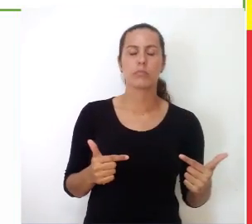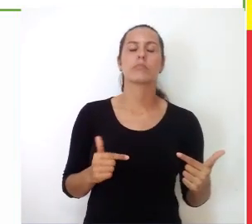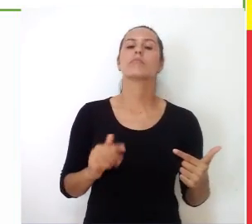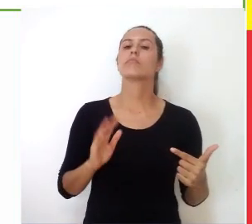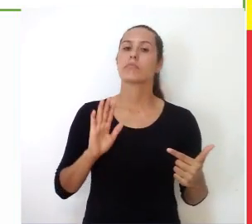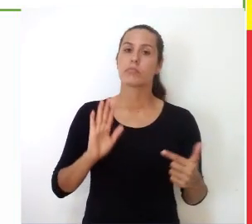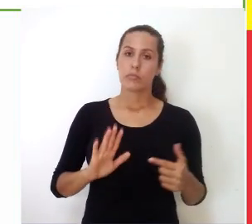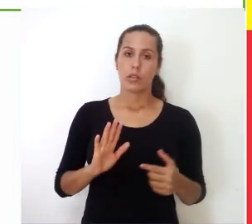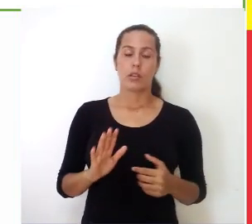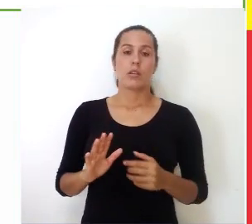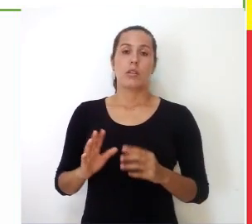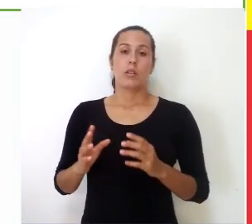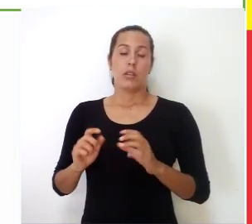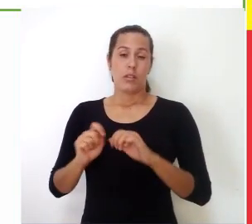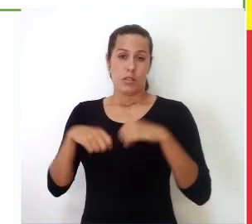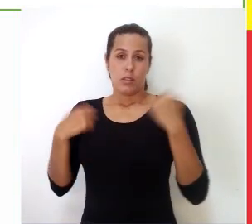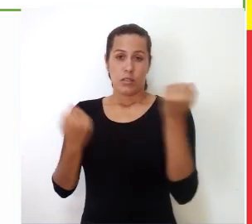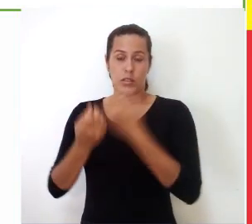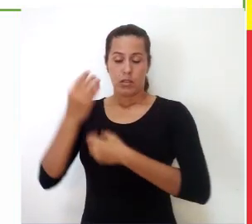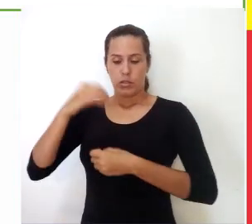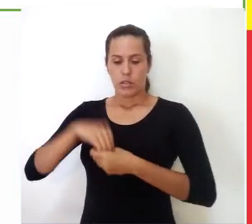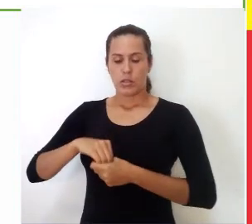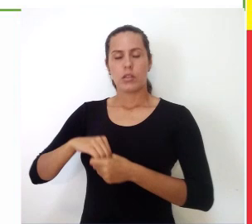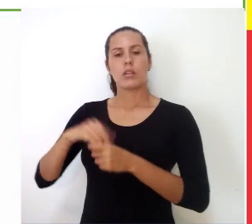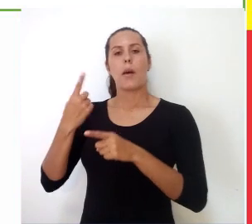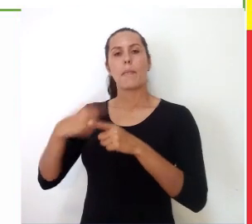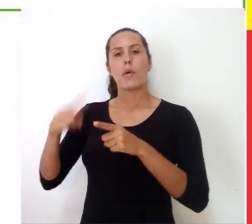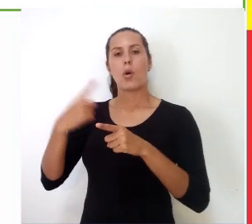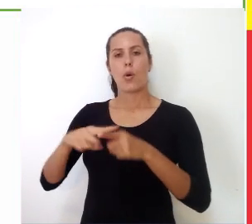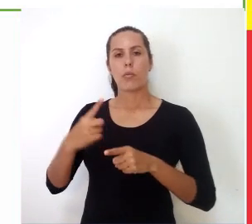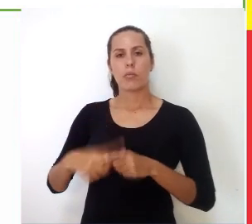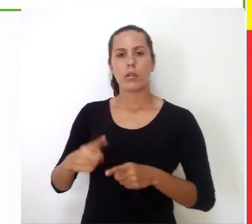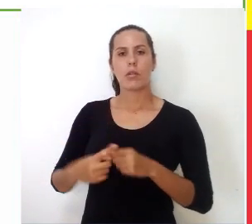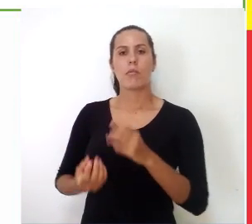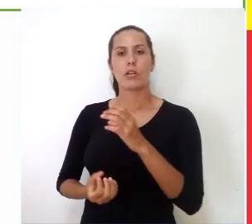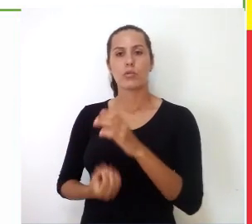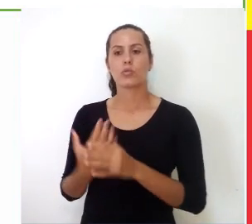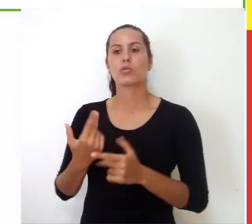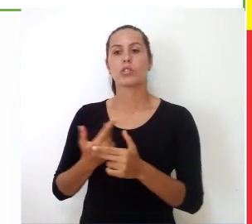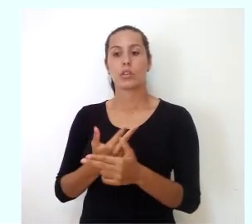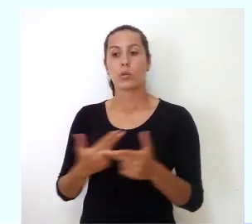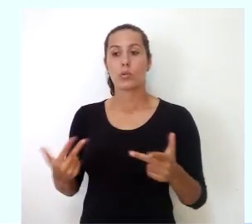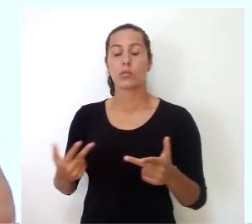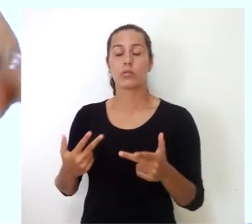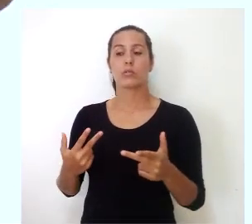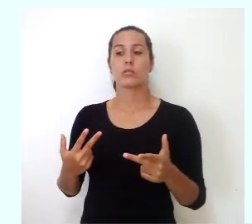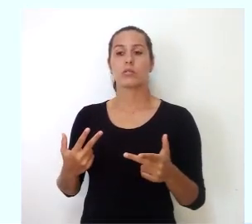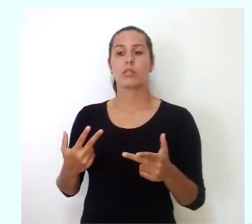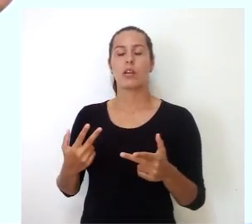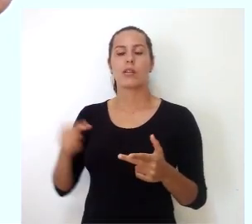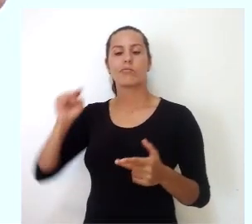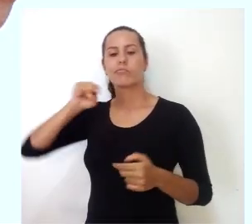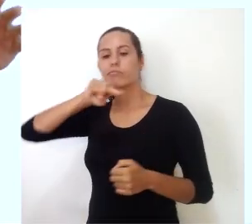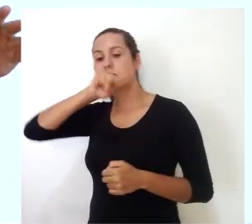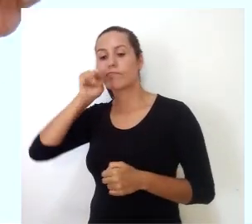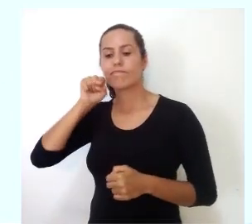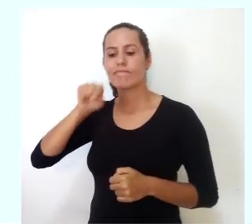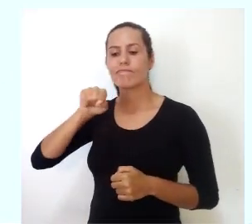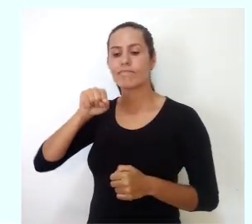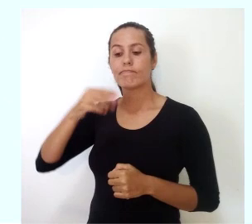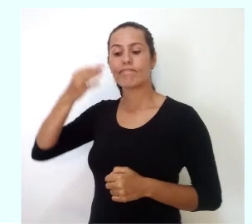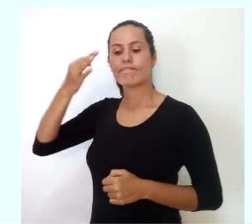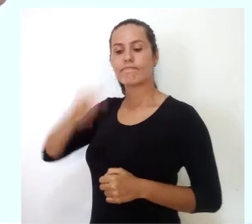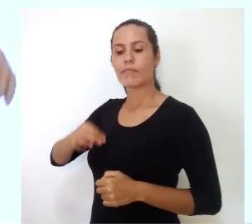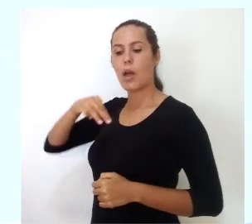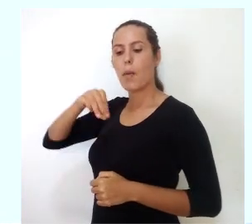dos problemas, surgem lacunas, indagações morais. Preste bem atenção. Quando a gente fala de ética, a gente fala